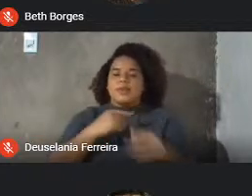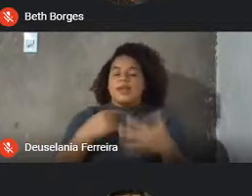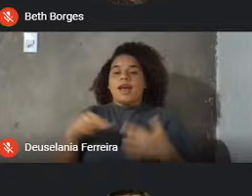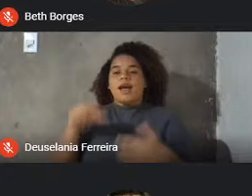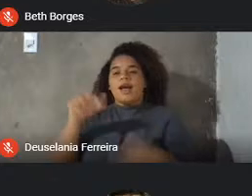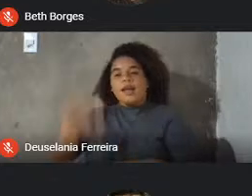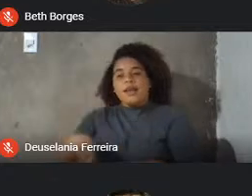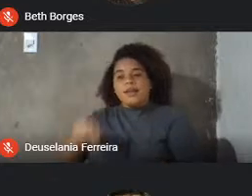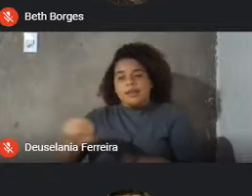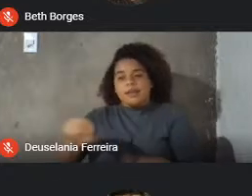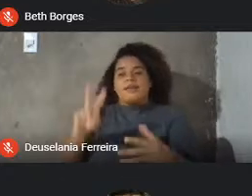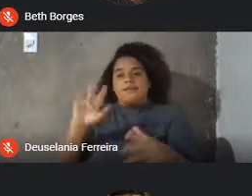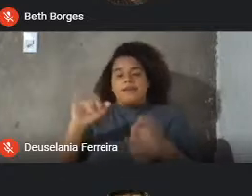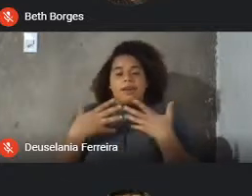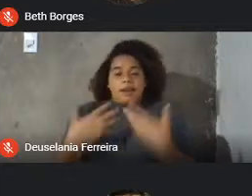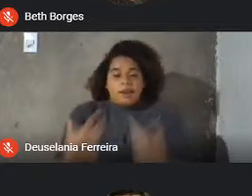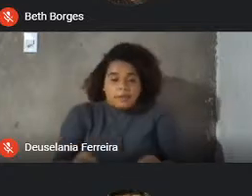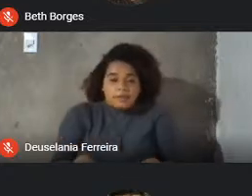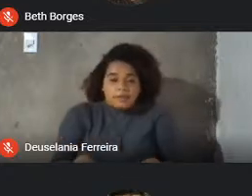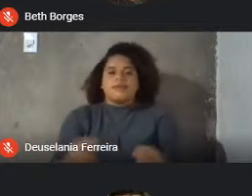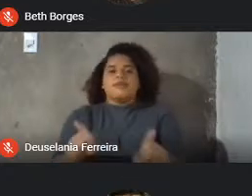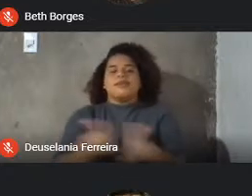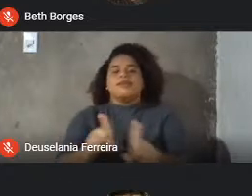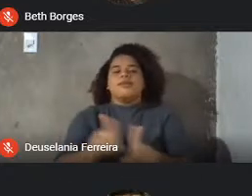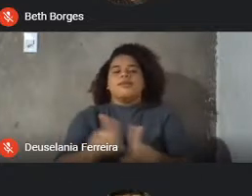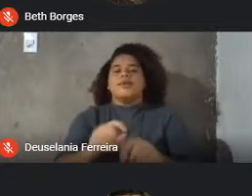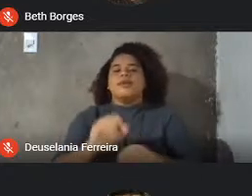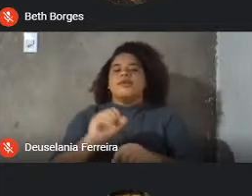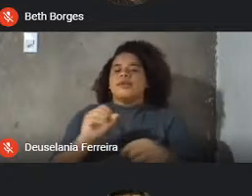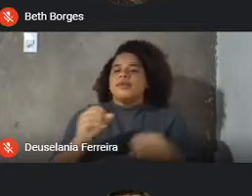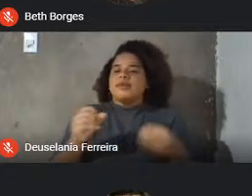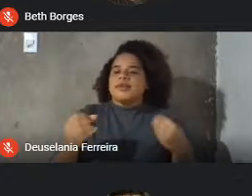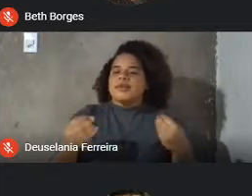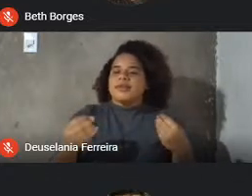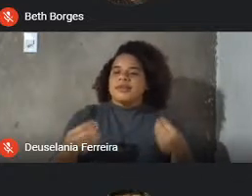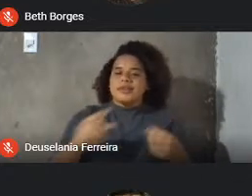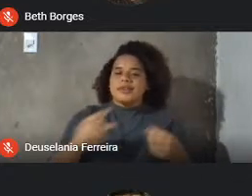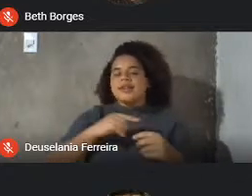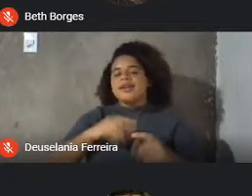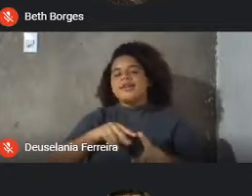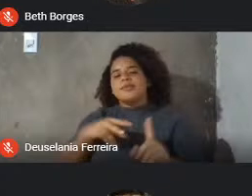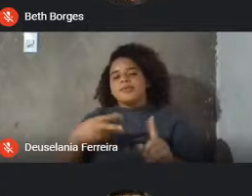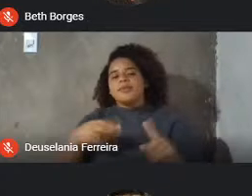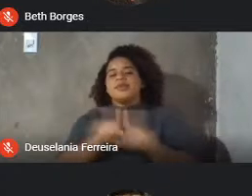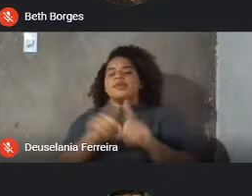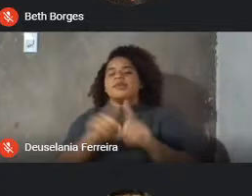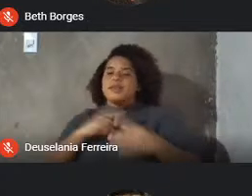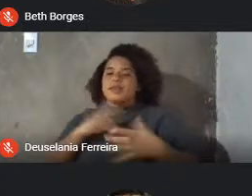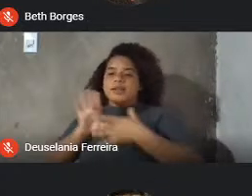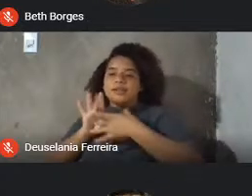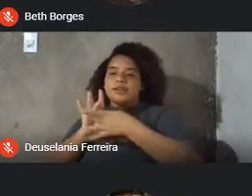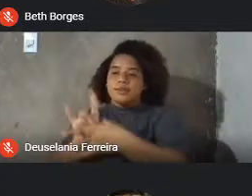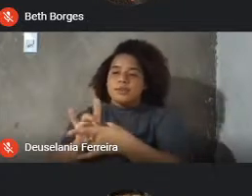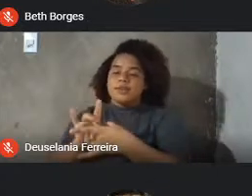Permissividade, a expectativa e o vínculo. Esses são os